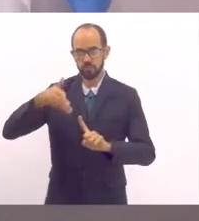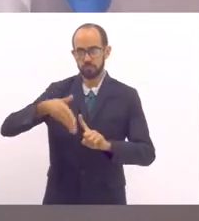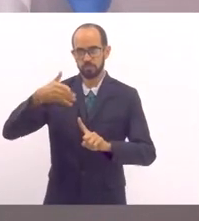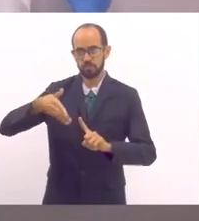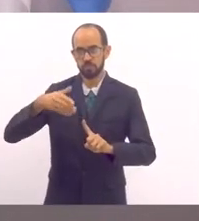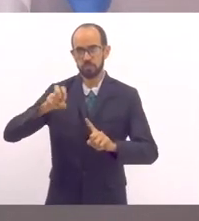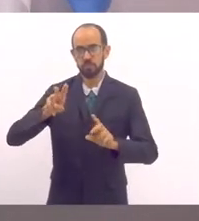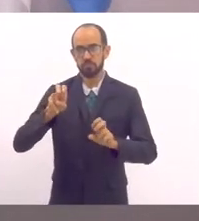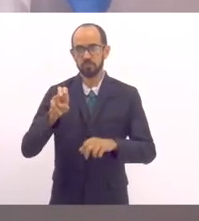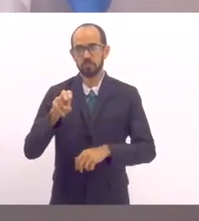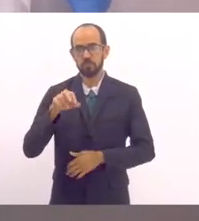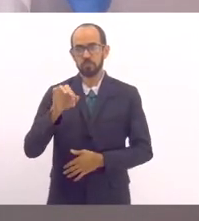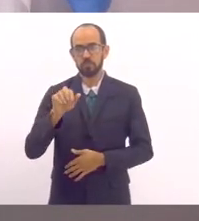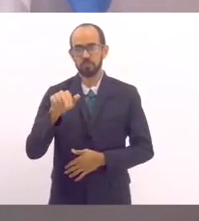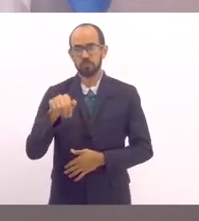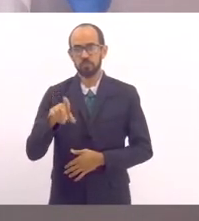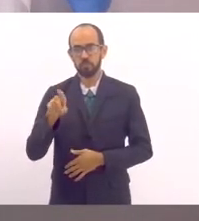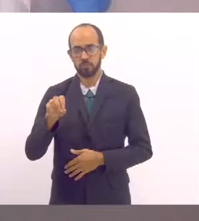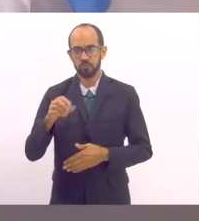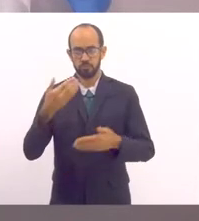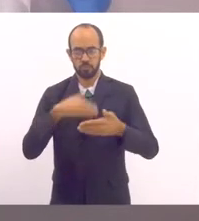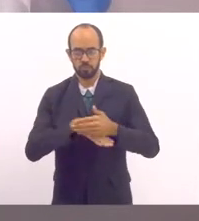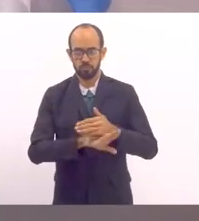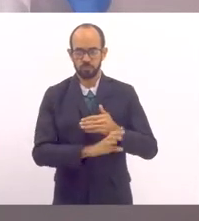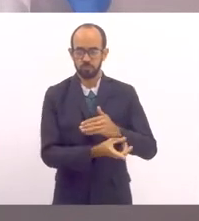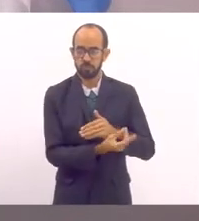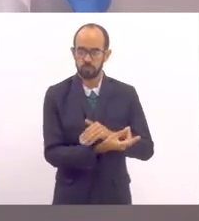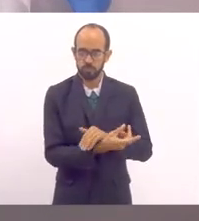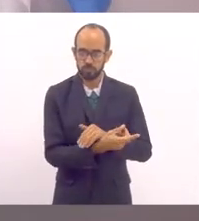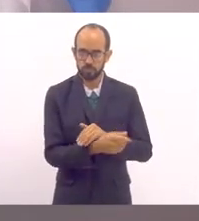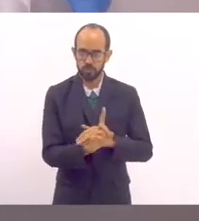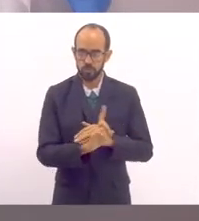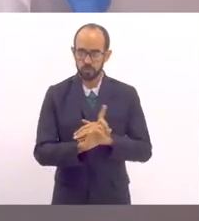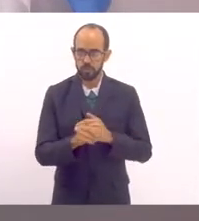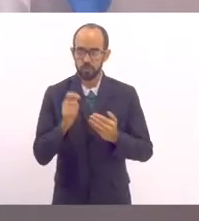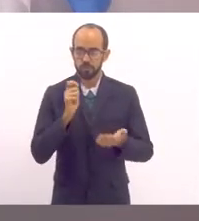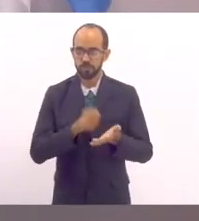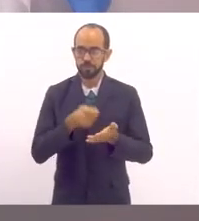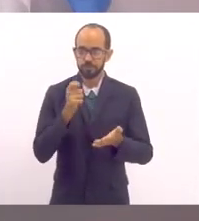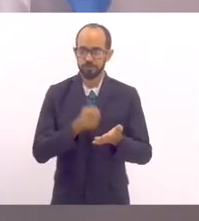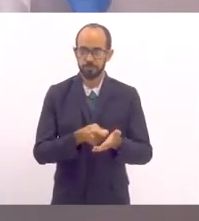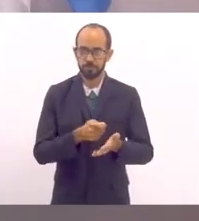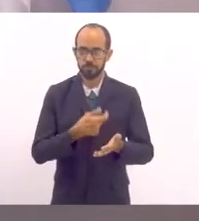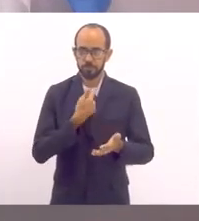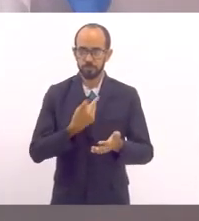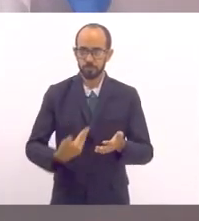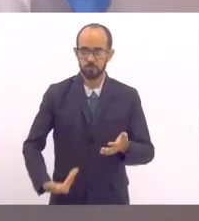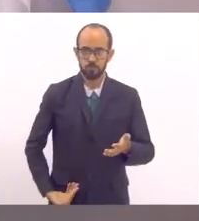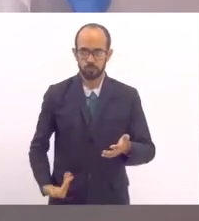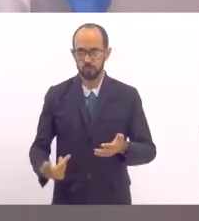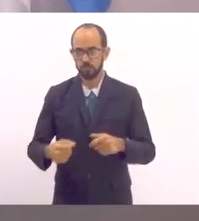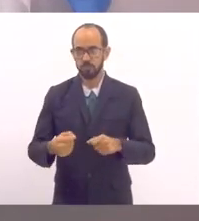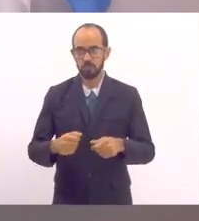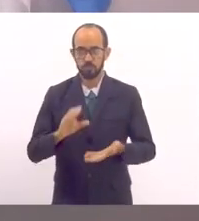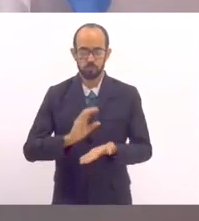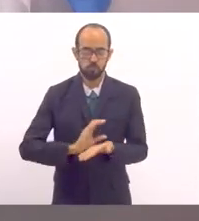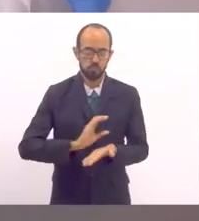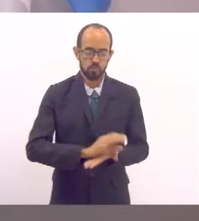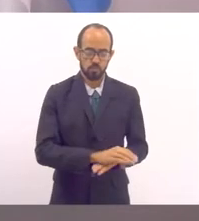fundo. O fundo, ele não faz, ele não obriga que o governo tenha que pôr